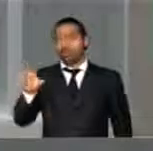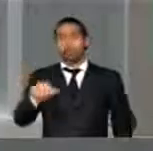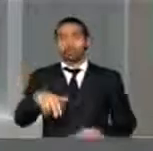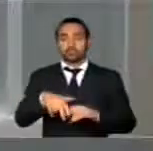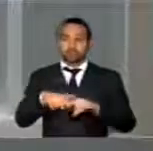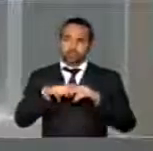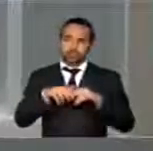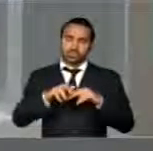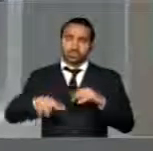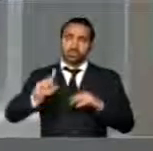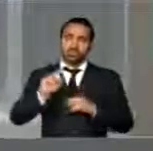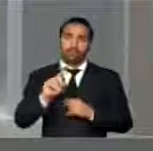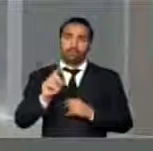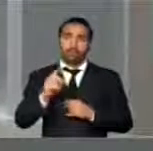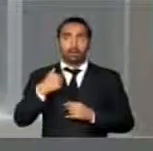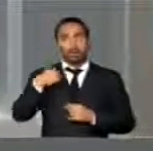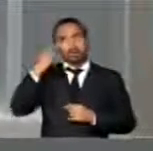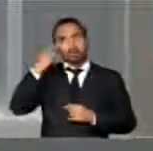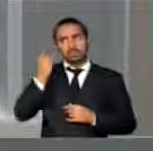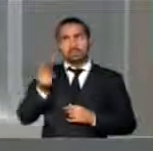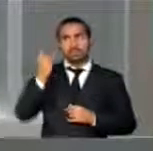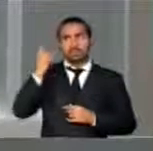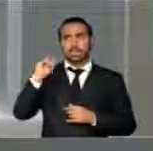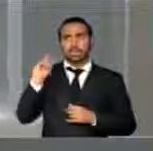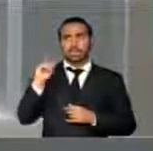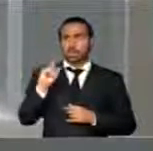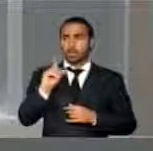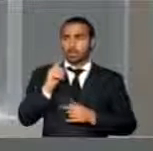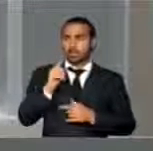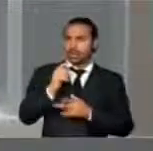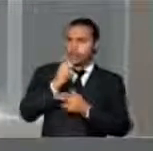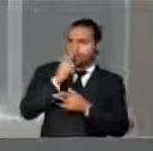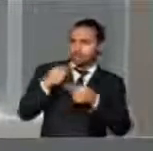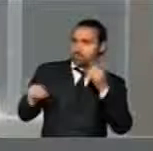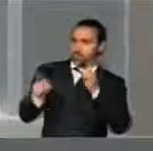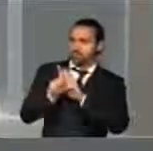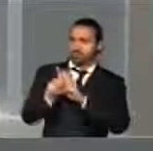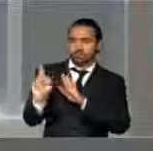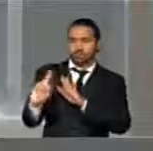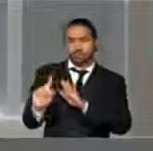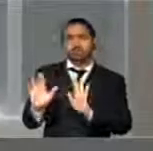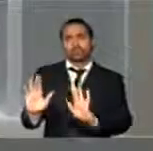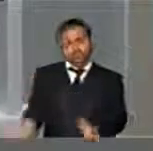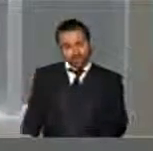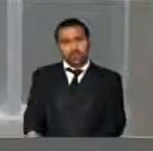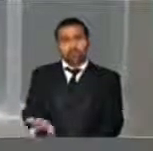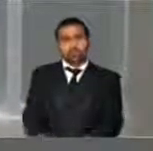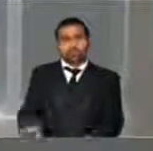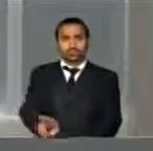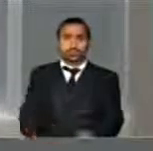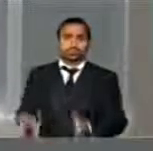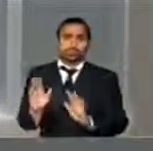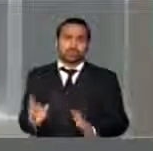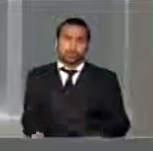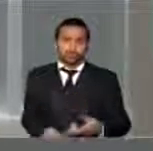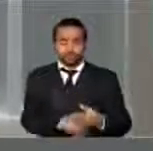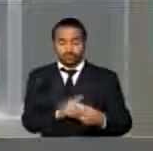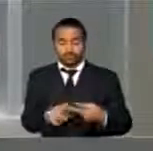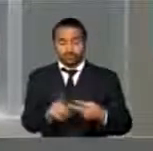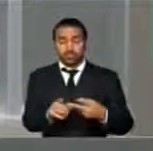não é algo estranho ao ordenamento jurídico. Pelo contrário, já foi, inclusive, aplicado. Segundo, o Partido